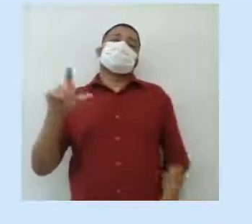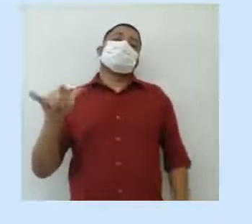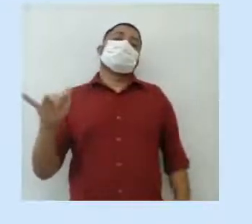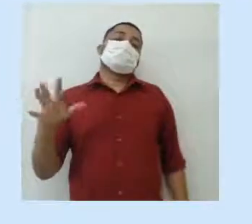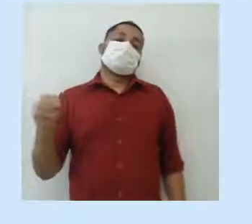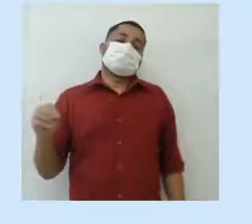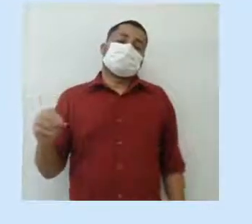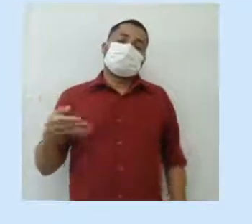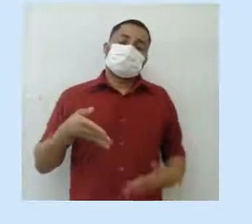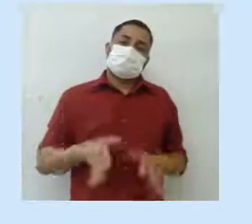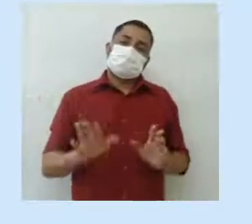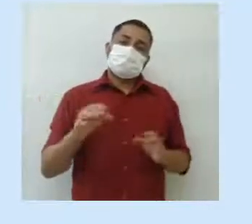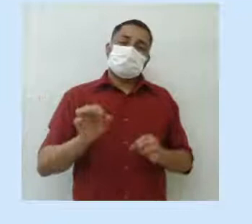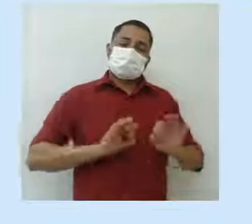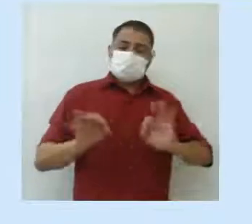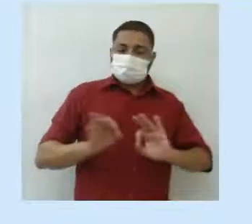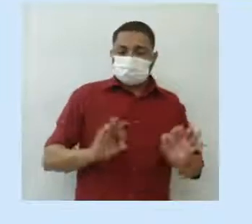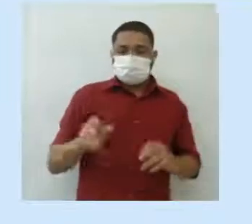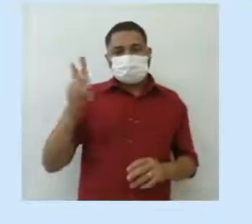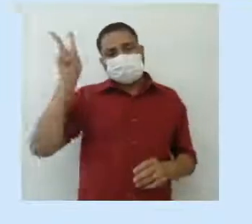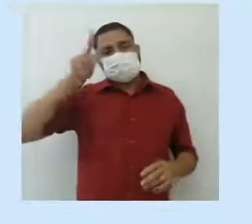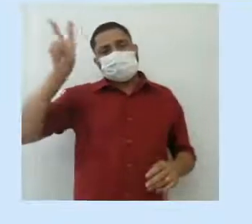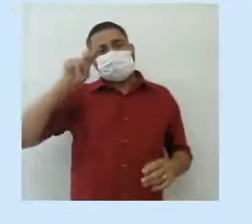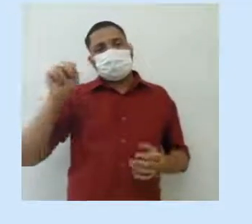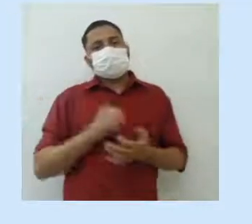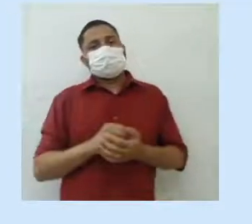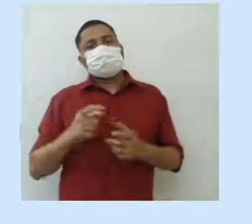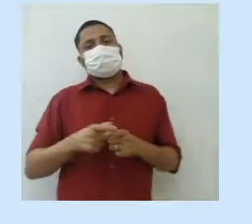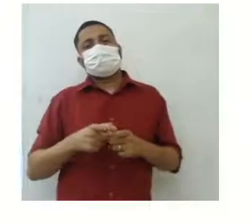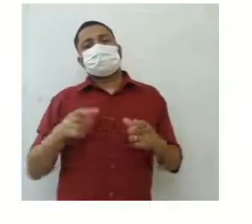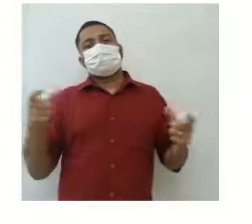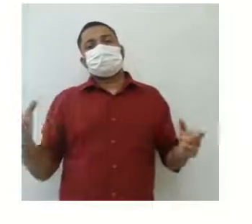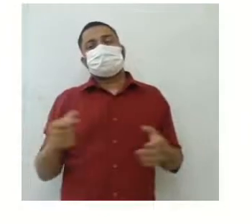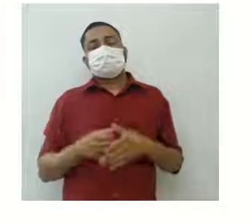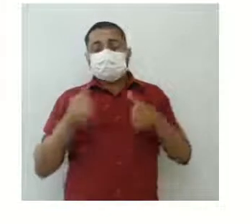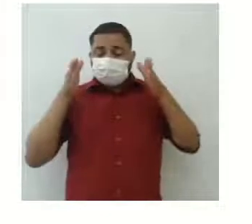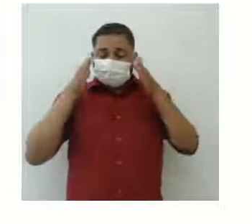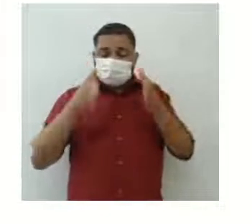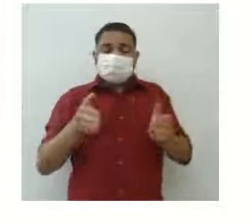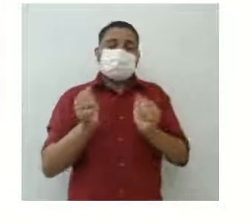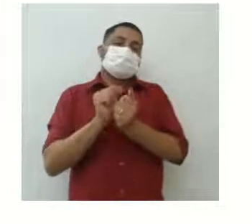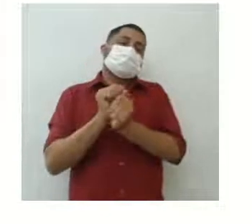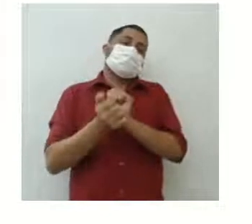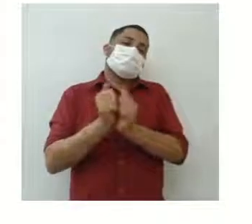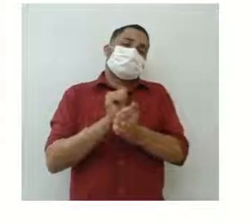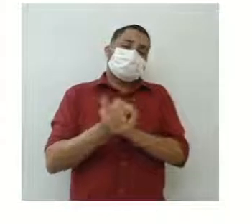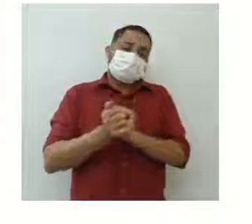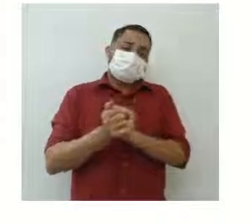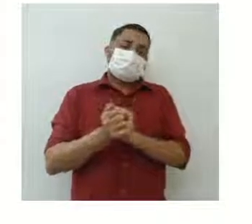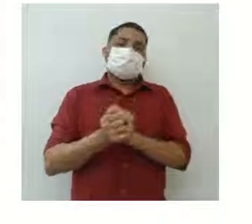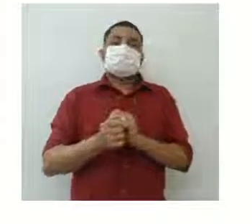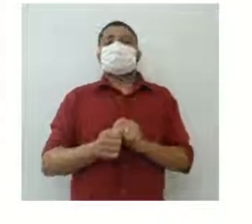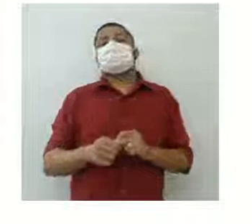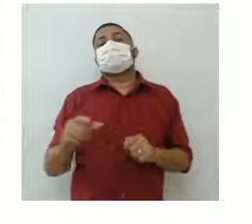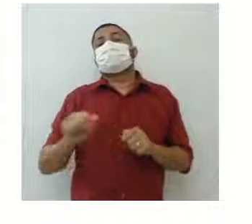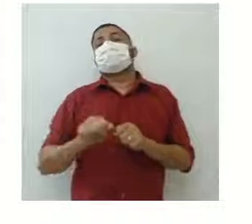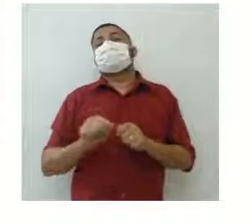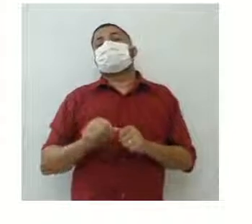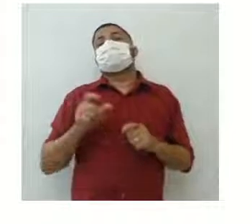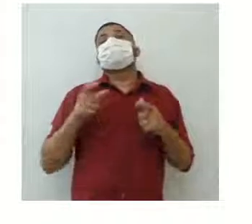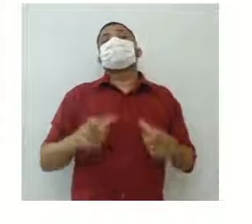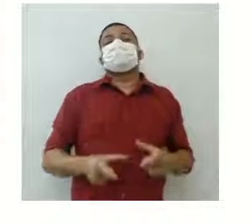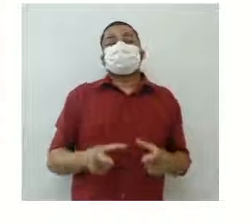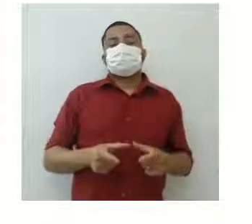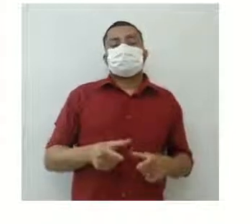dentro da sua nave da história, hein? Então, as maiores concentrações de escravizados ocorreram aonde? Ocorreram nas